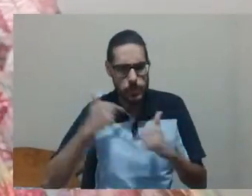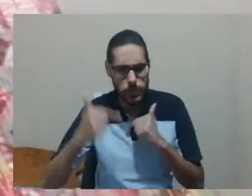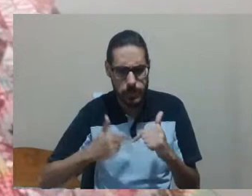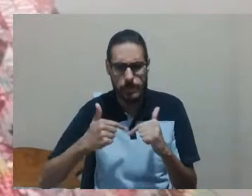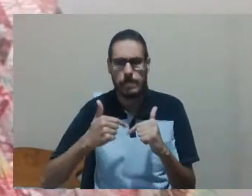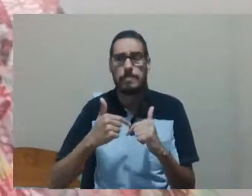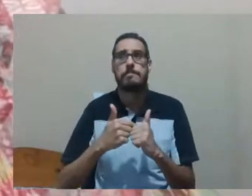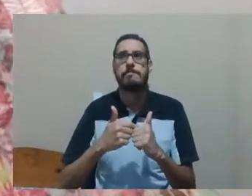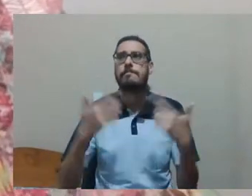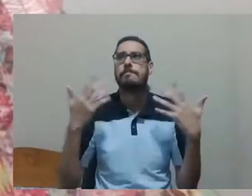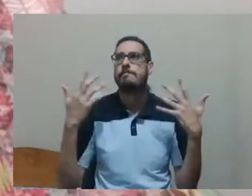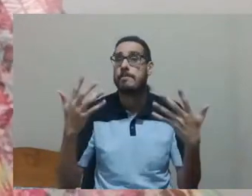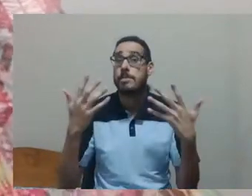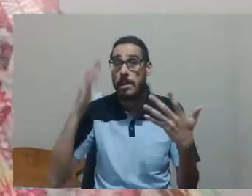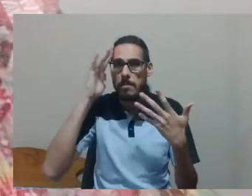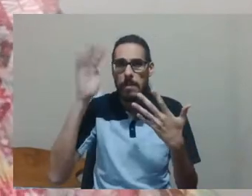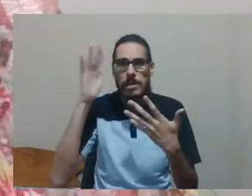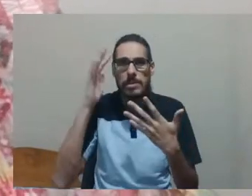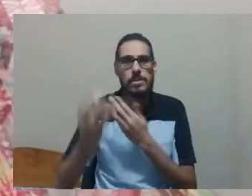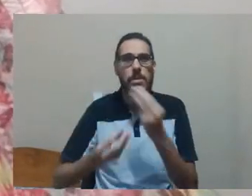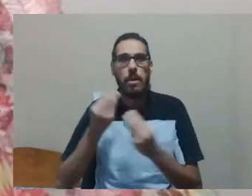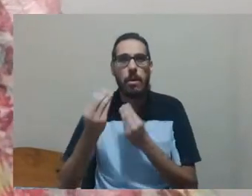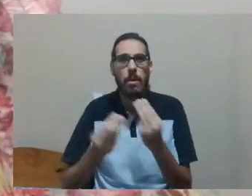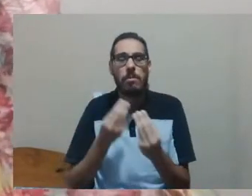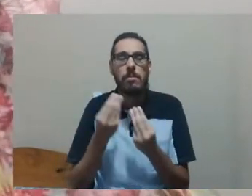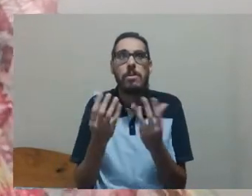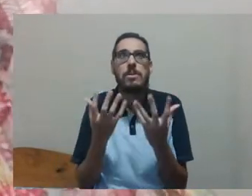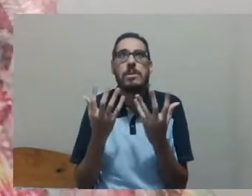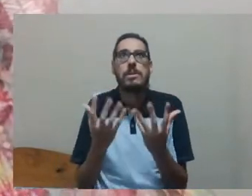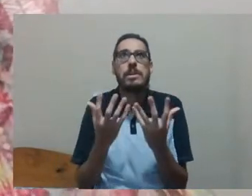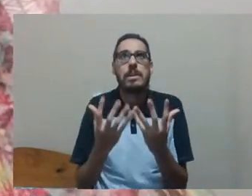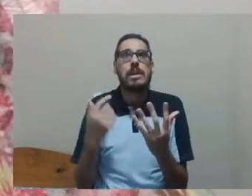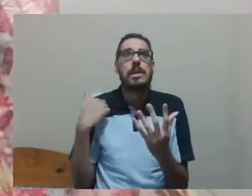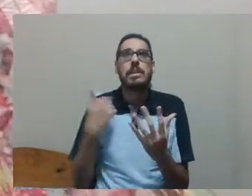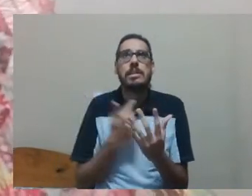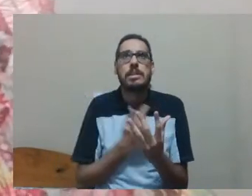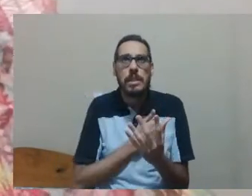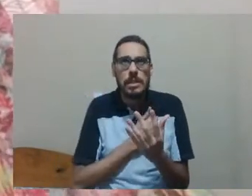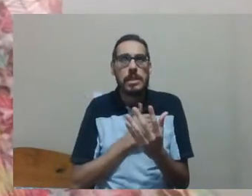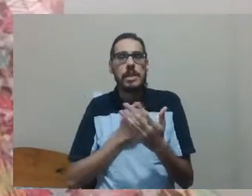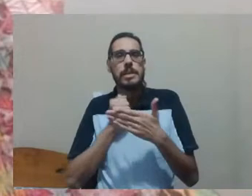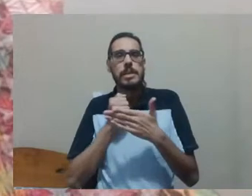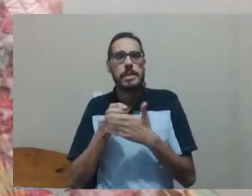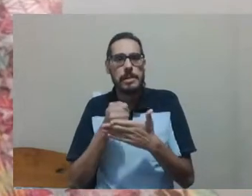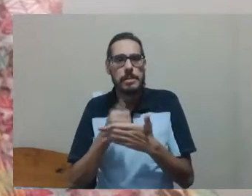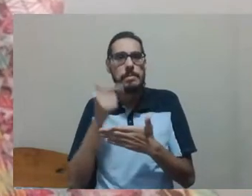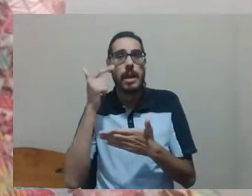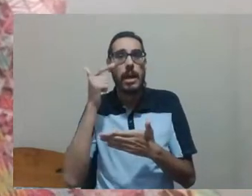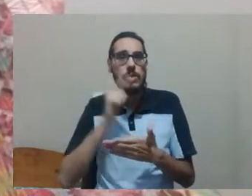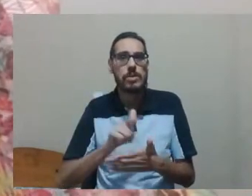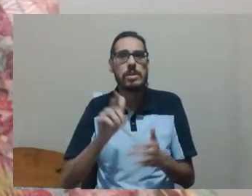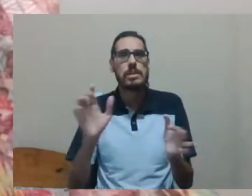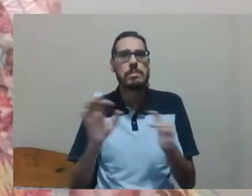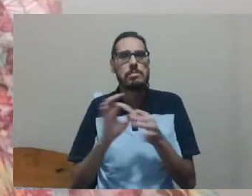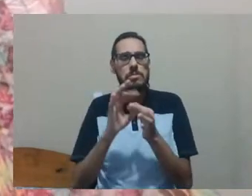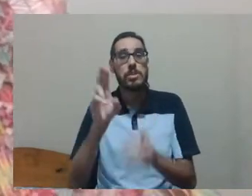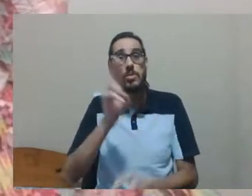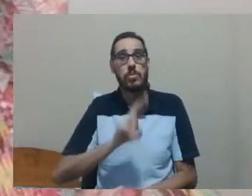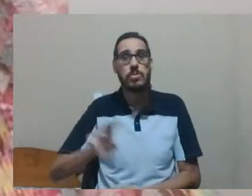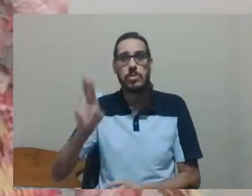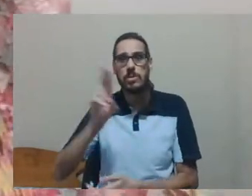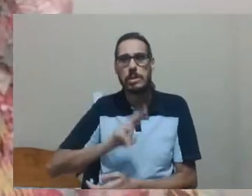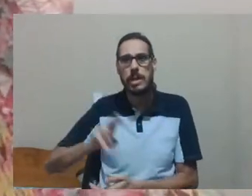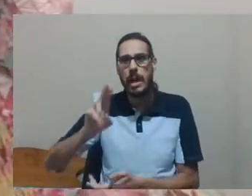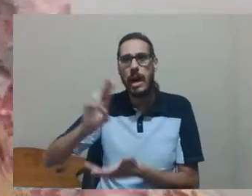imagine a integração para que a gente pudesse fazer bom uso do recurso para